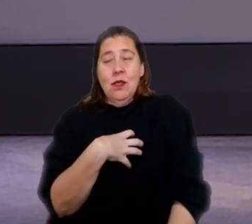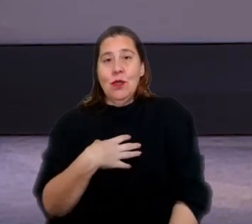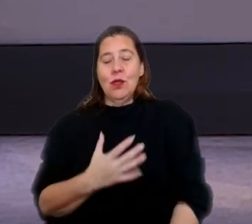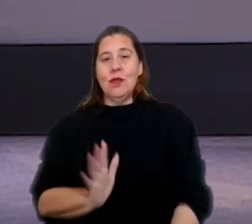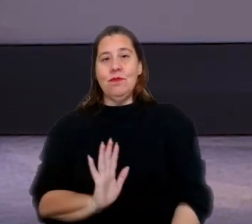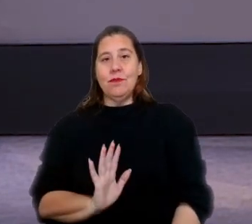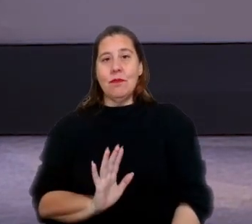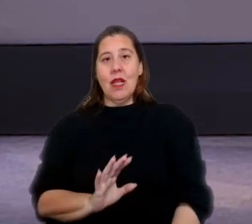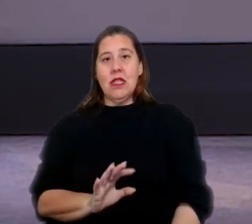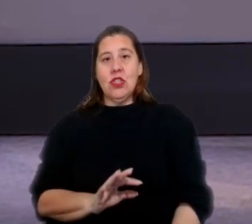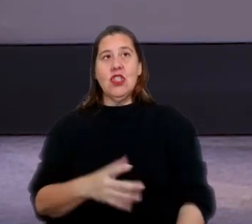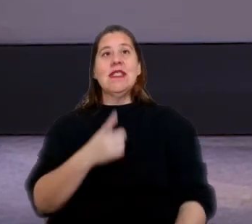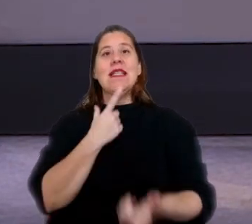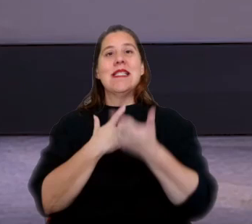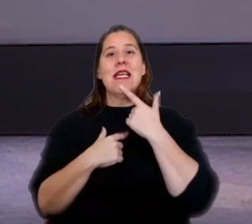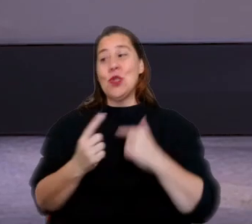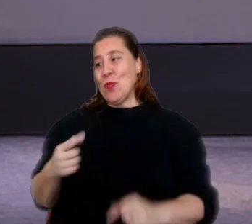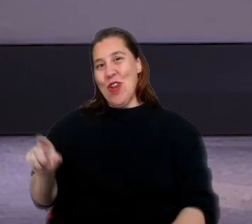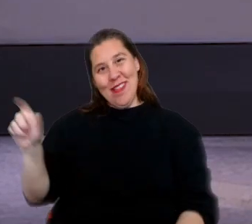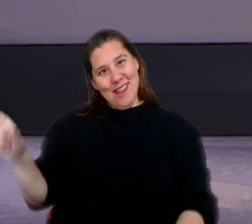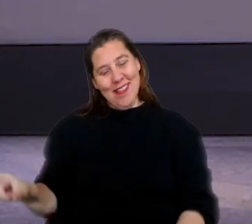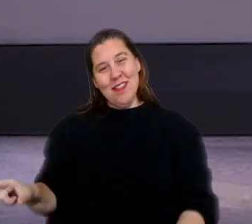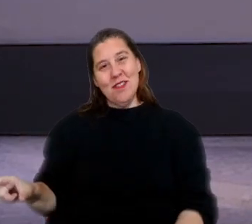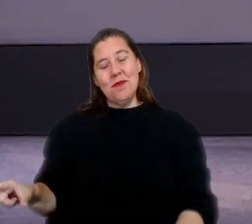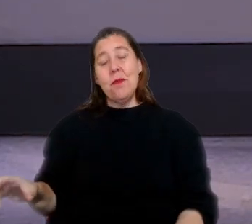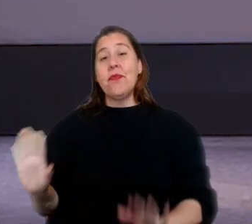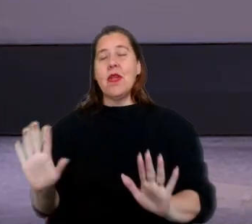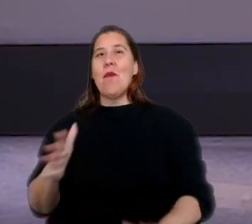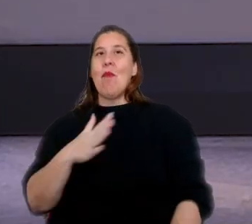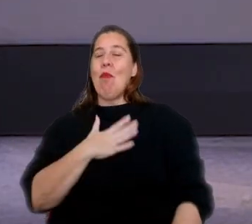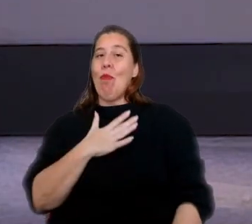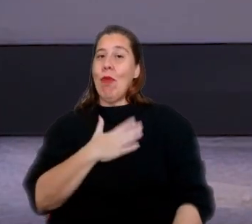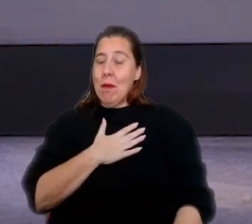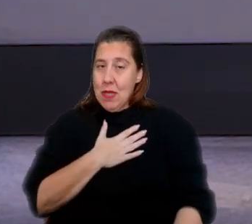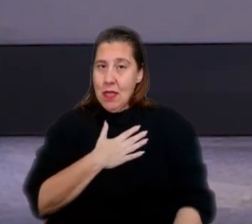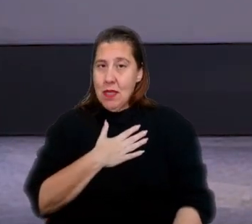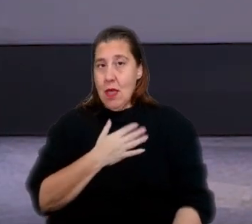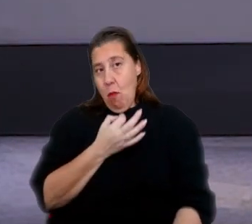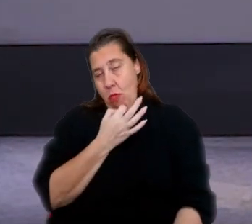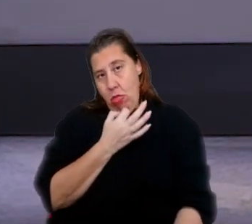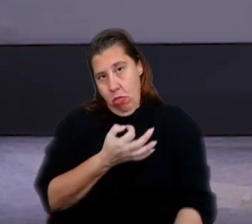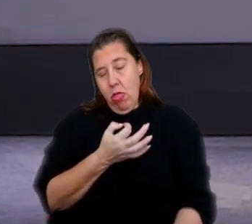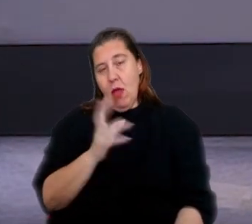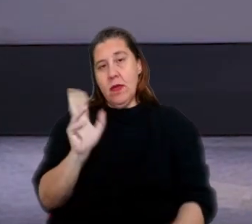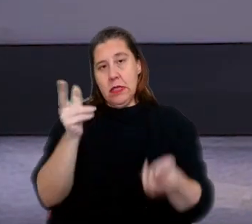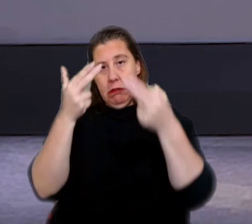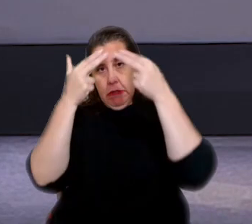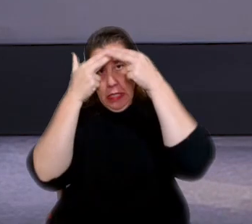ele vibra de libido por esse menino. Então, para mim, essa questão